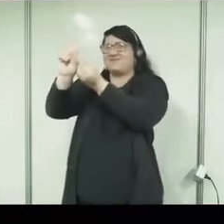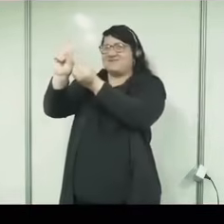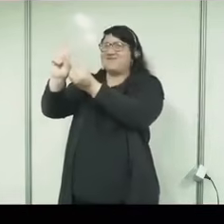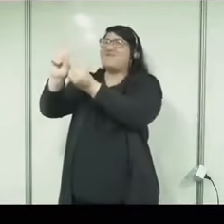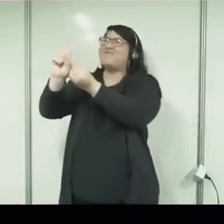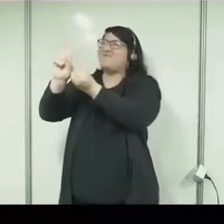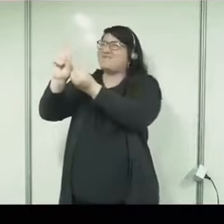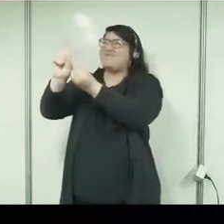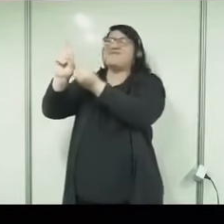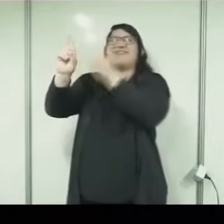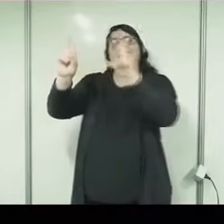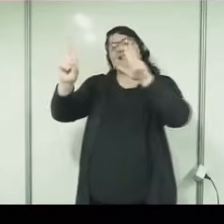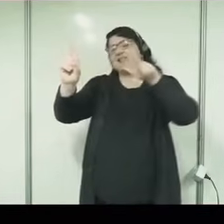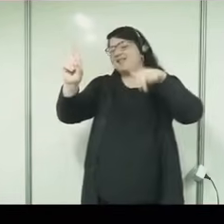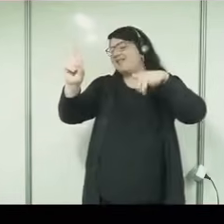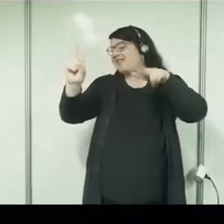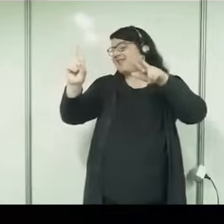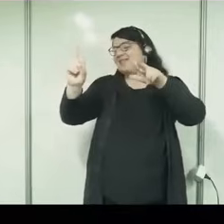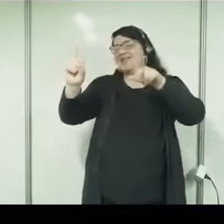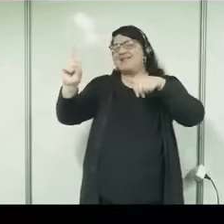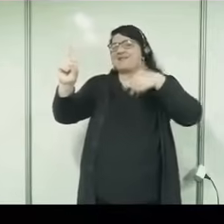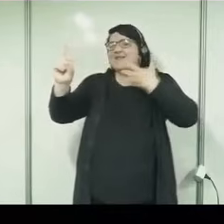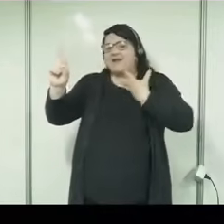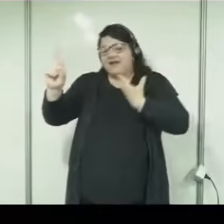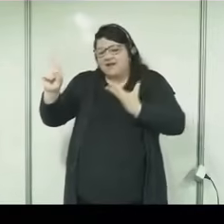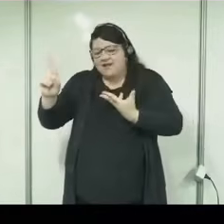e nunca me cansarei.